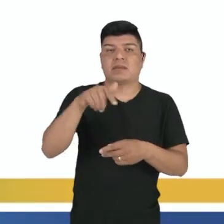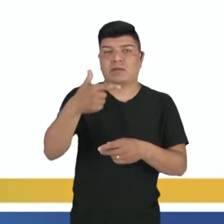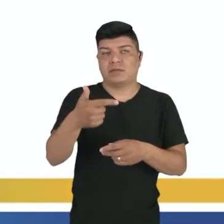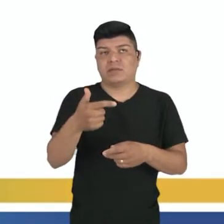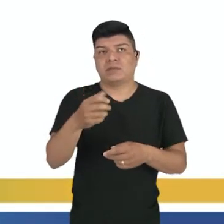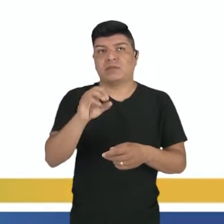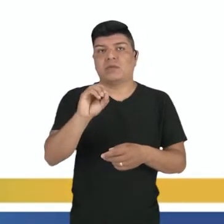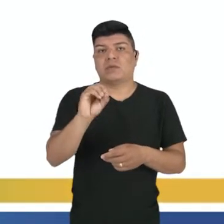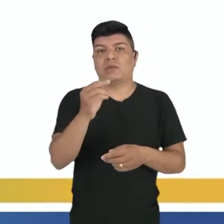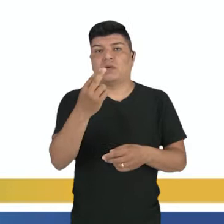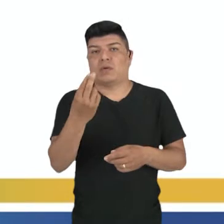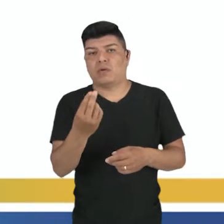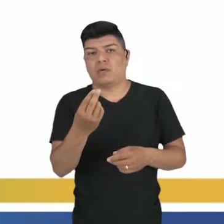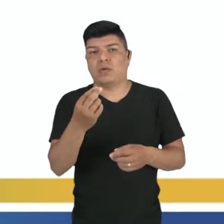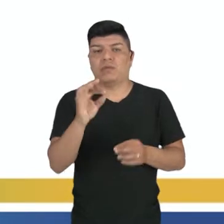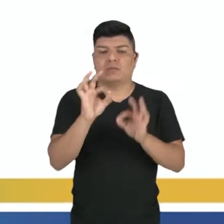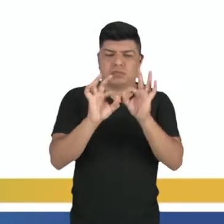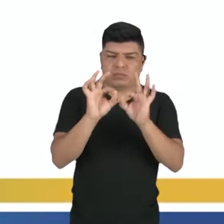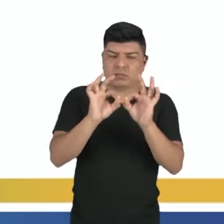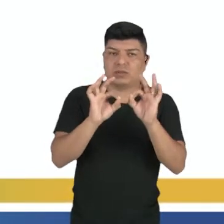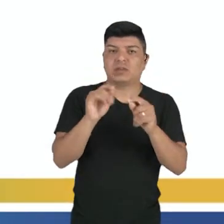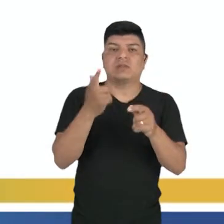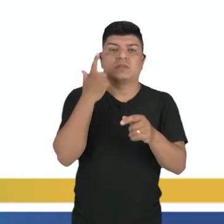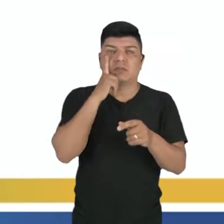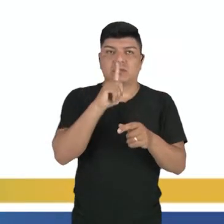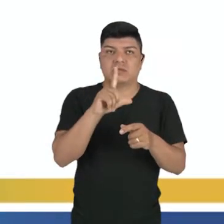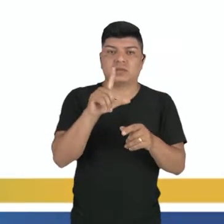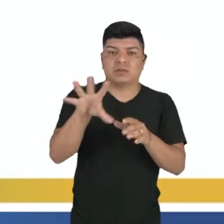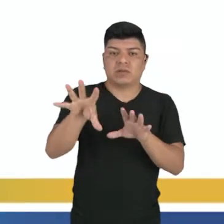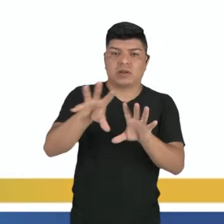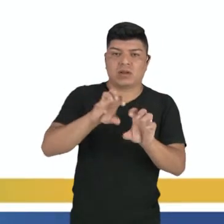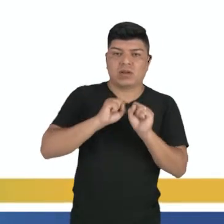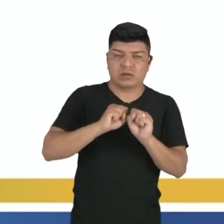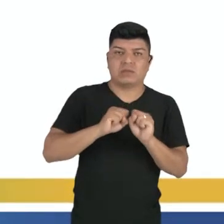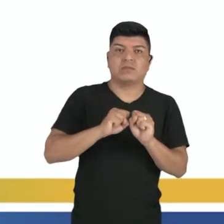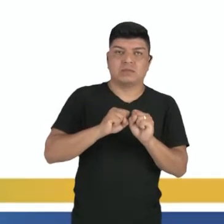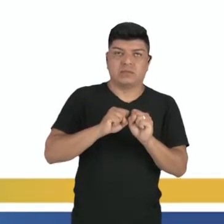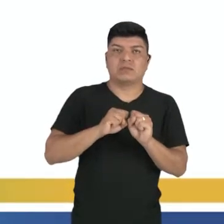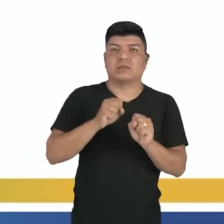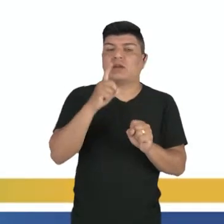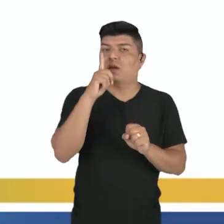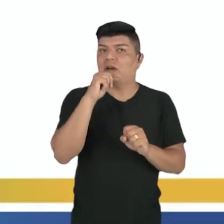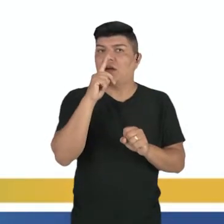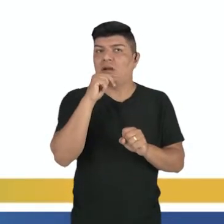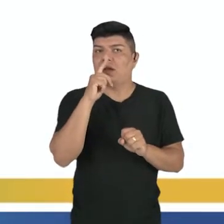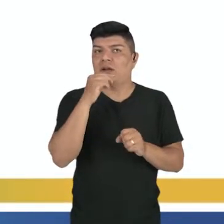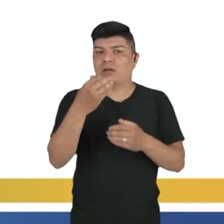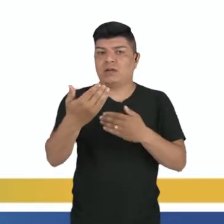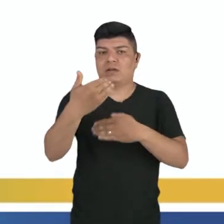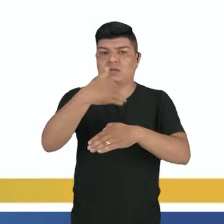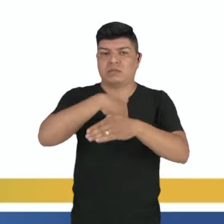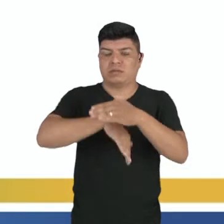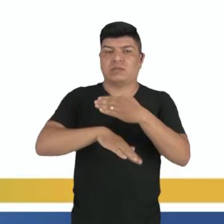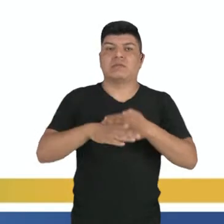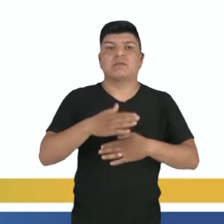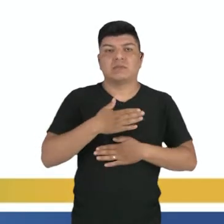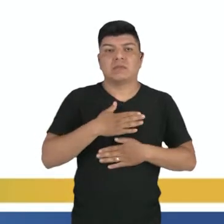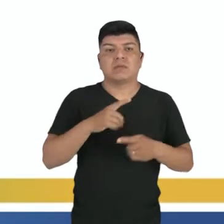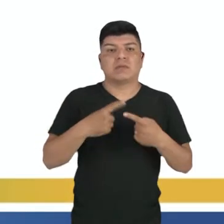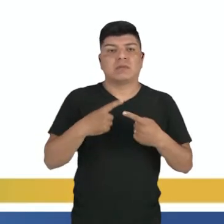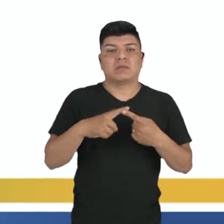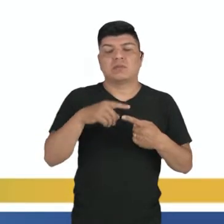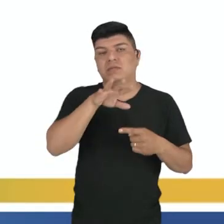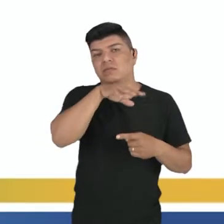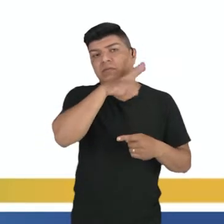de micro-organismos que conseguem aí capturar filtrando a água que vai entrando no seu corpo, já que